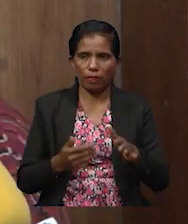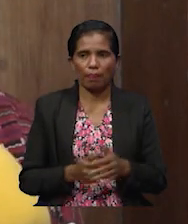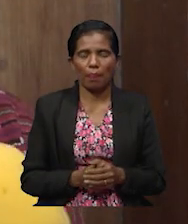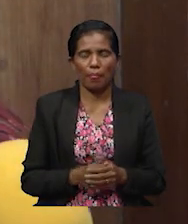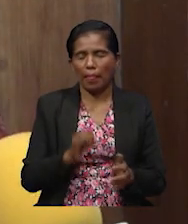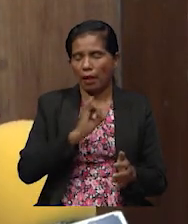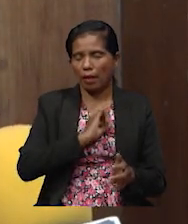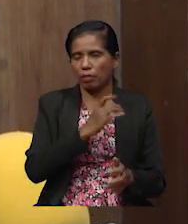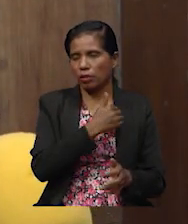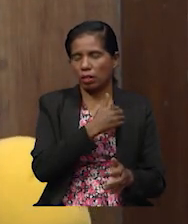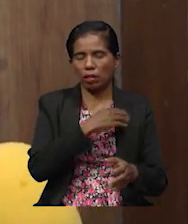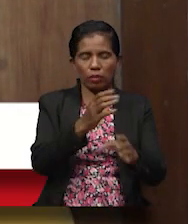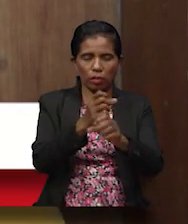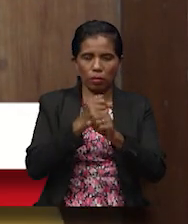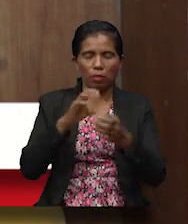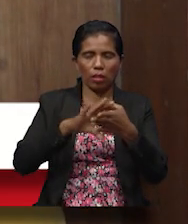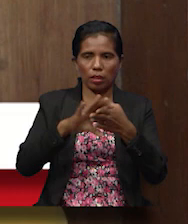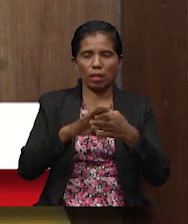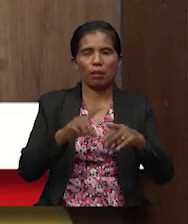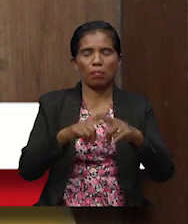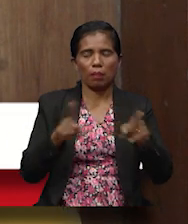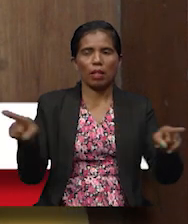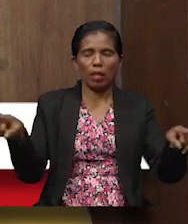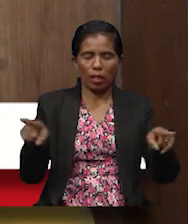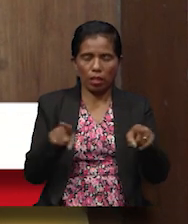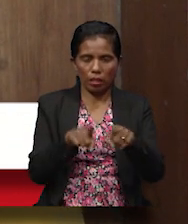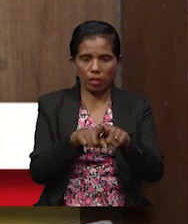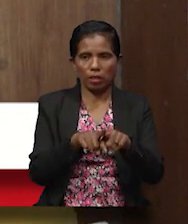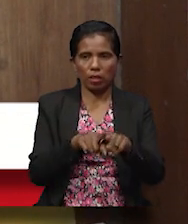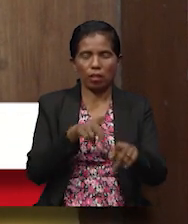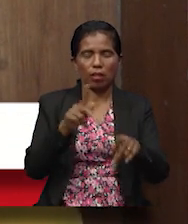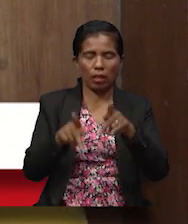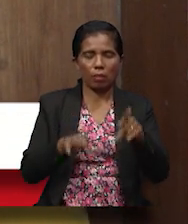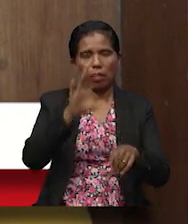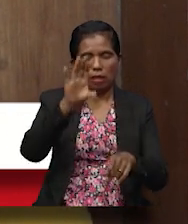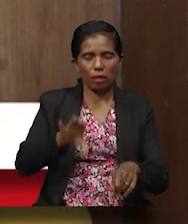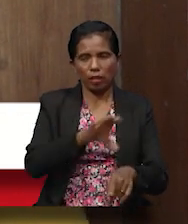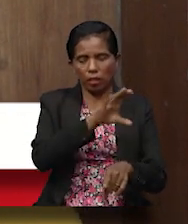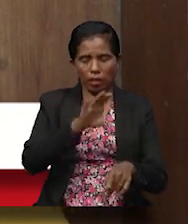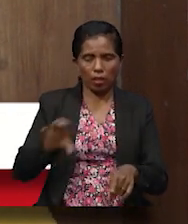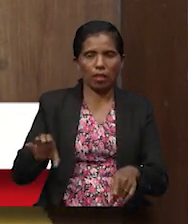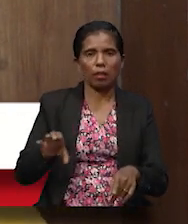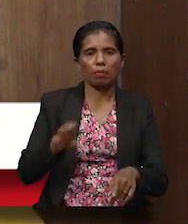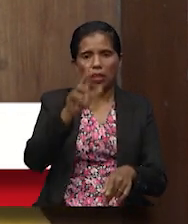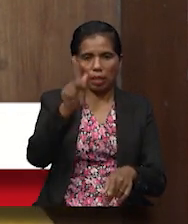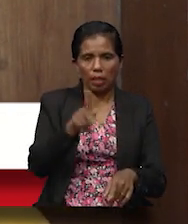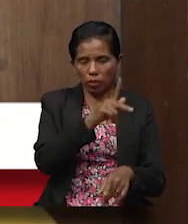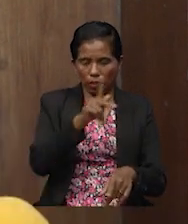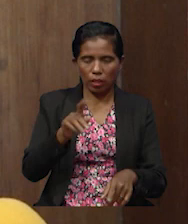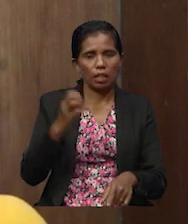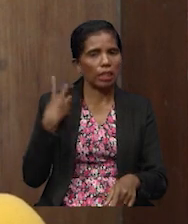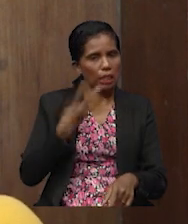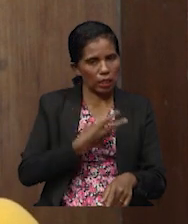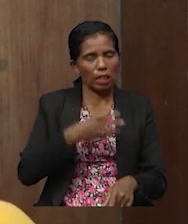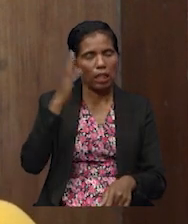próximo carta né, mas no dar. Cristão, não era católico, e está tendo na Semana